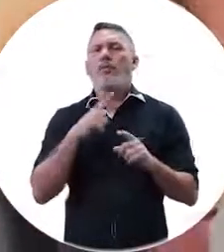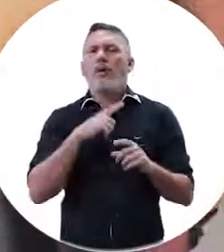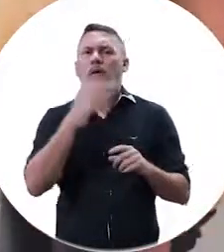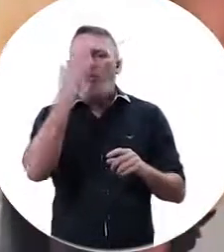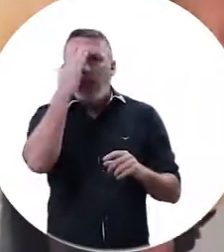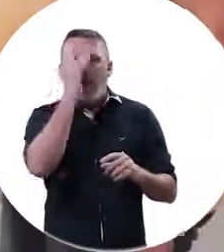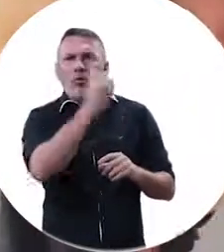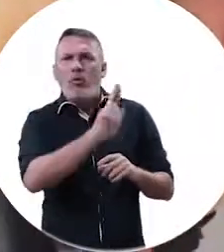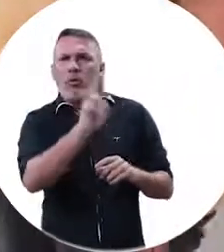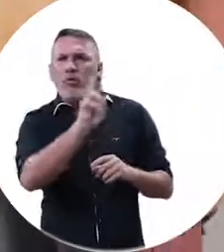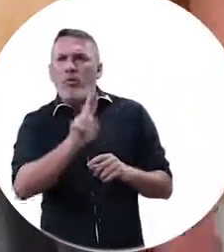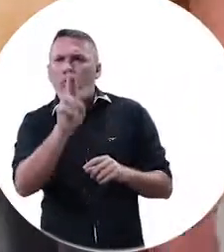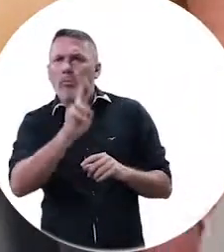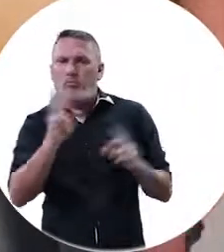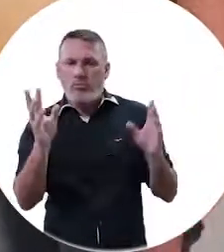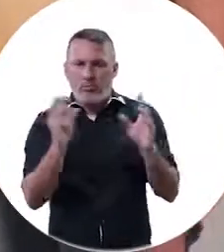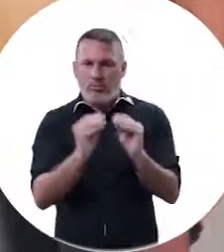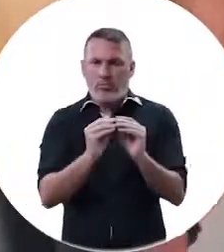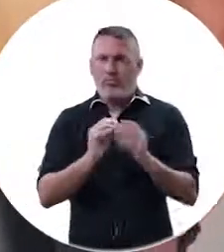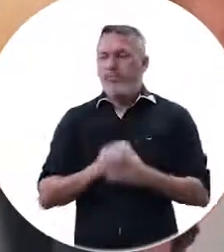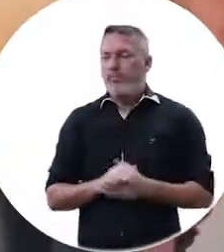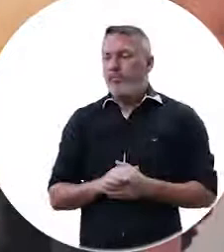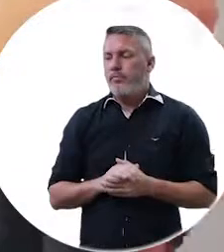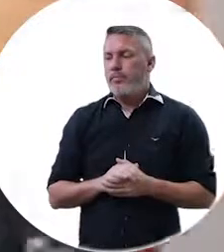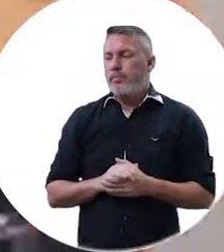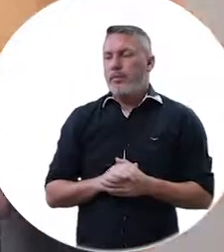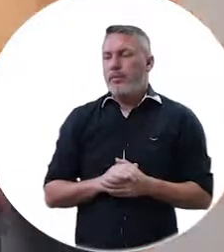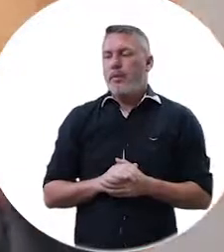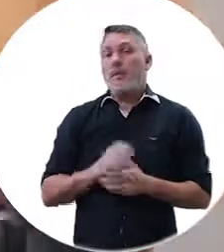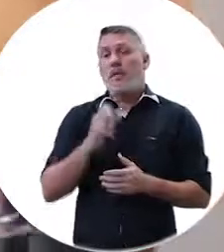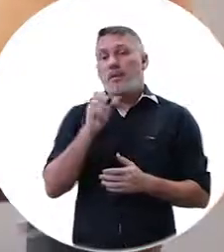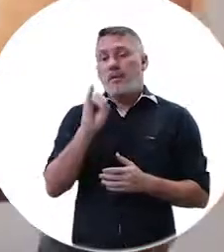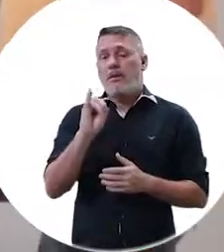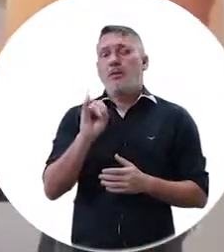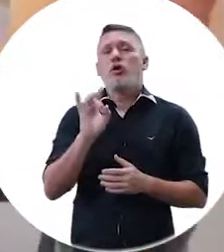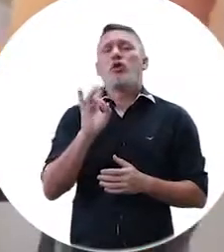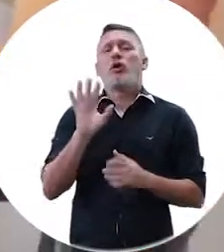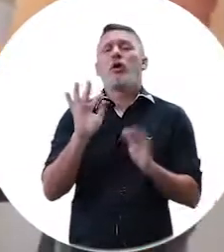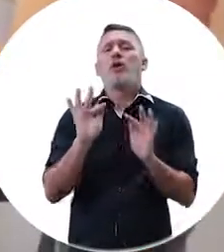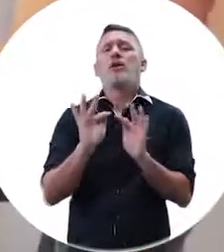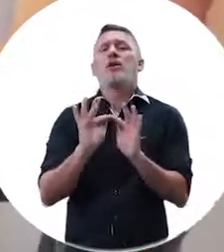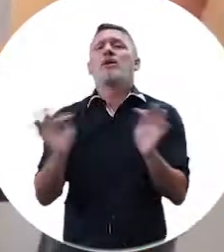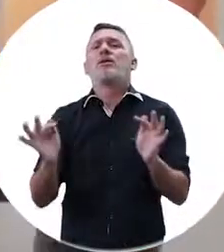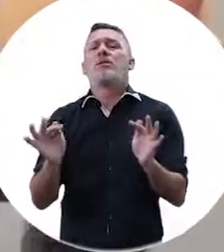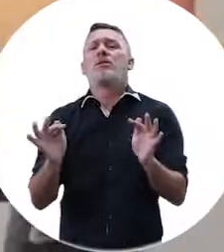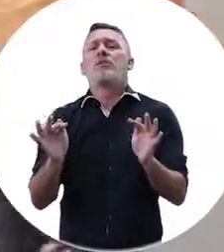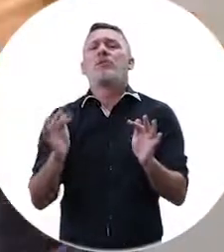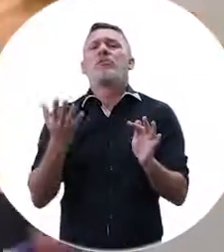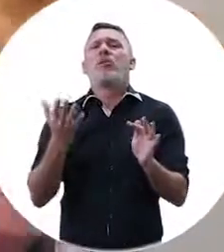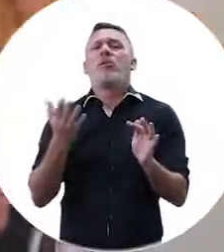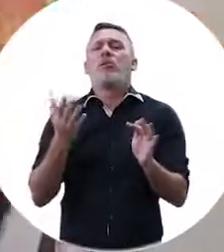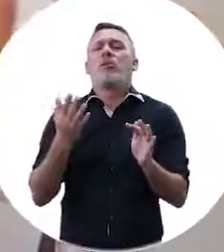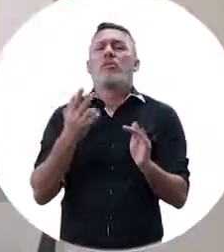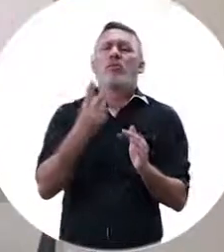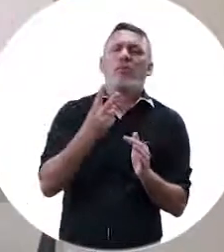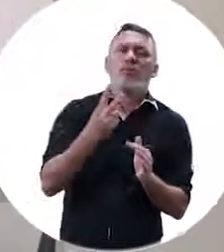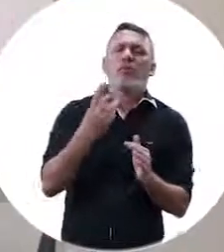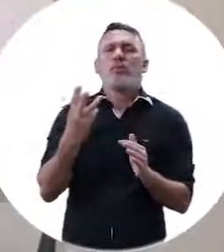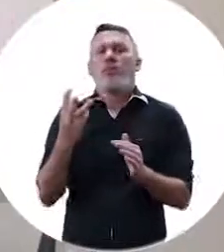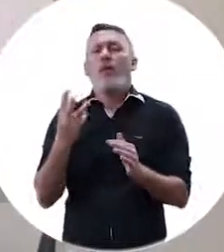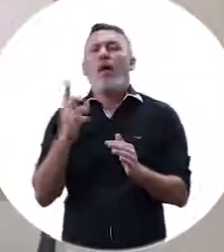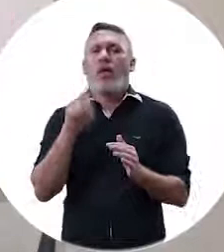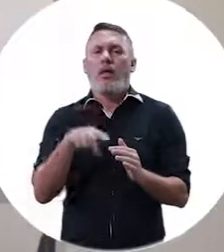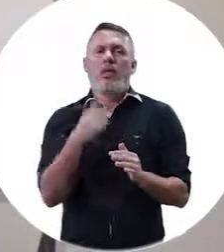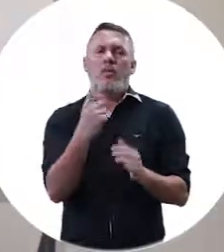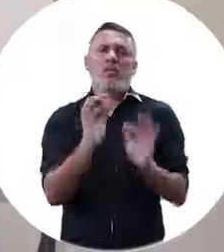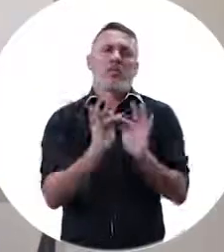Certo? Você vai juntar todos os nomes um corrido do outro. Se eu tenho somente ligação simples, a ligação predominante, que é o